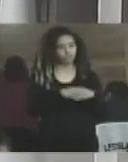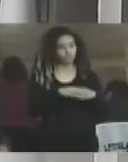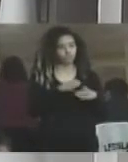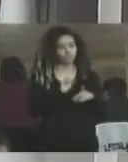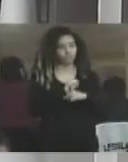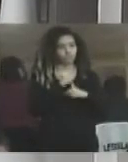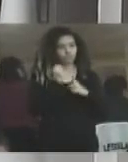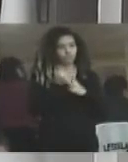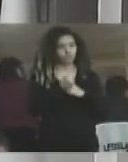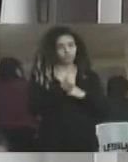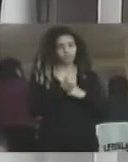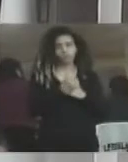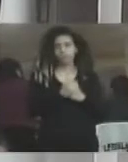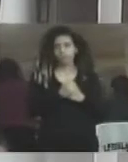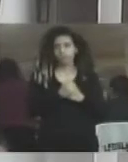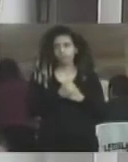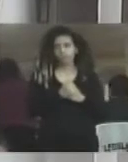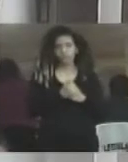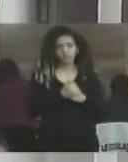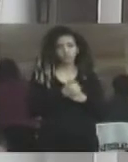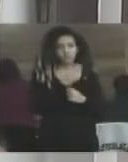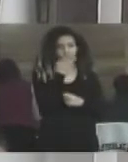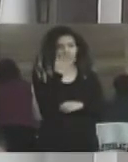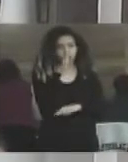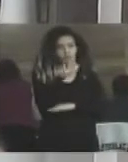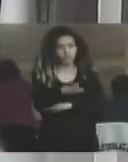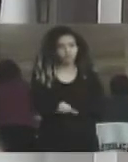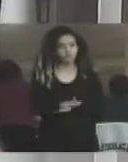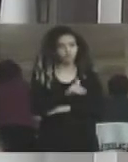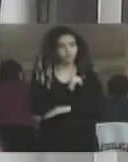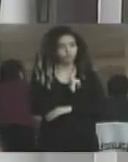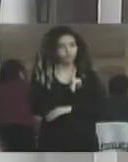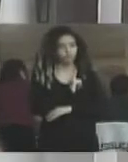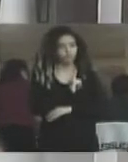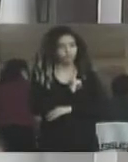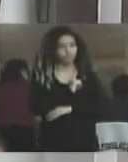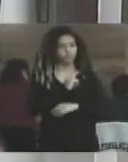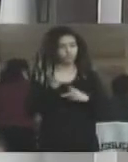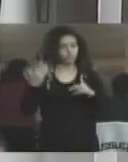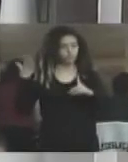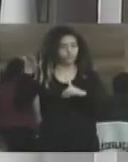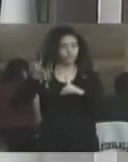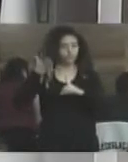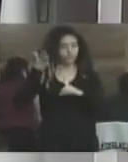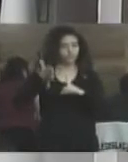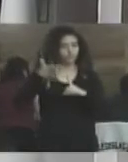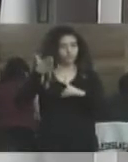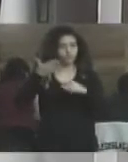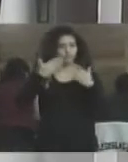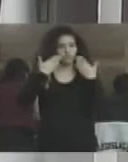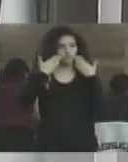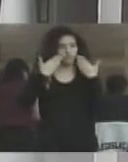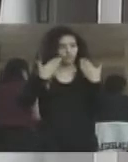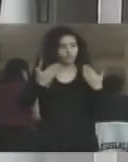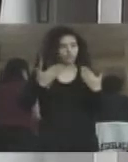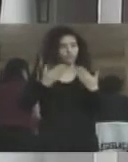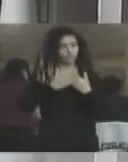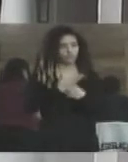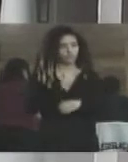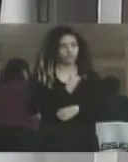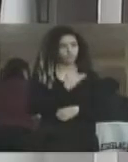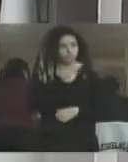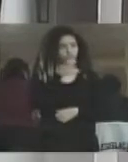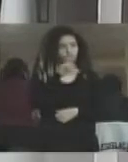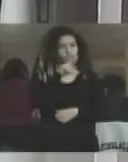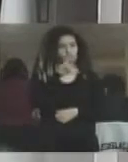Social, vai ser às 16 horas, teremos aqui, além de palestras, apresentação da nossa amiga